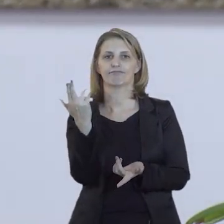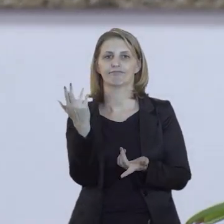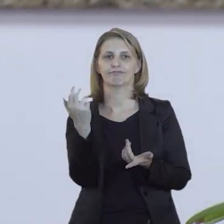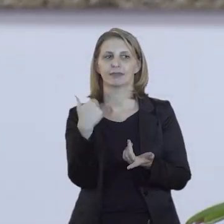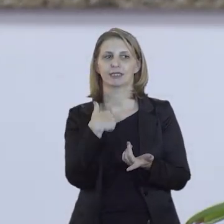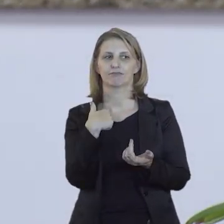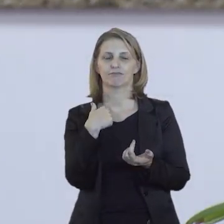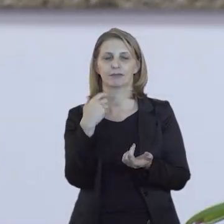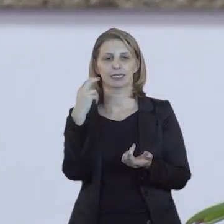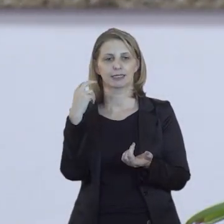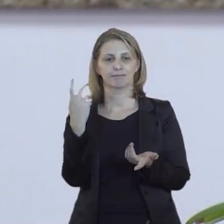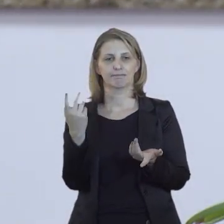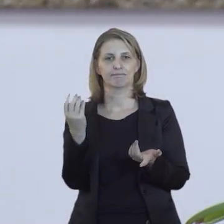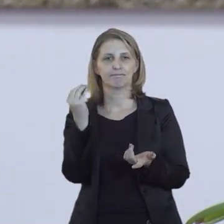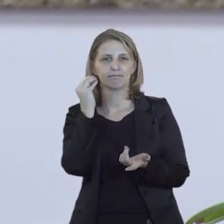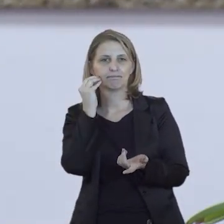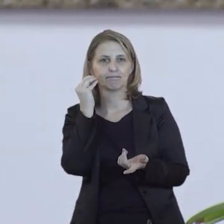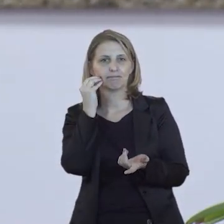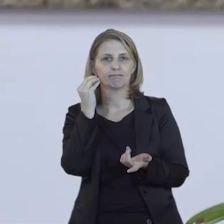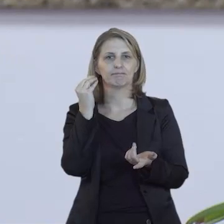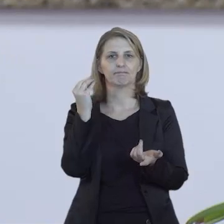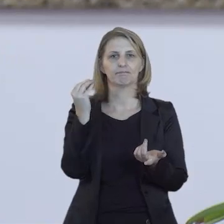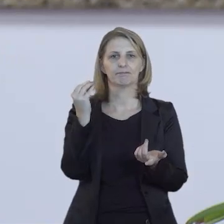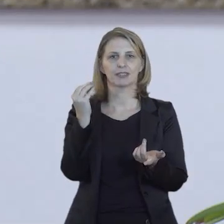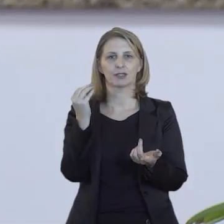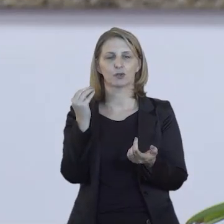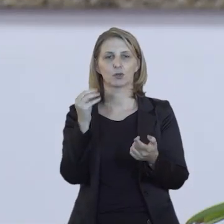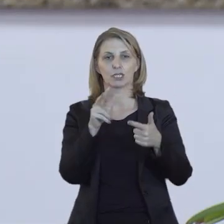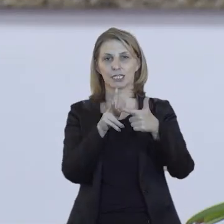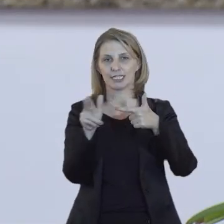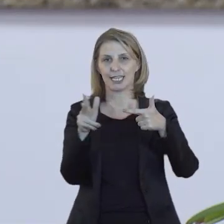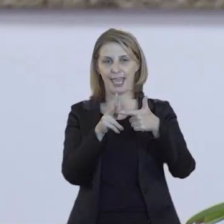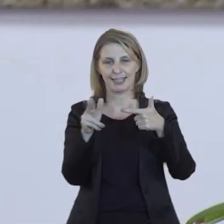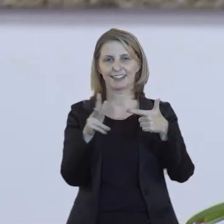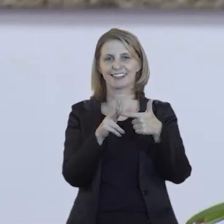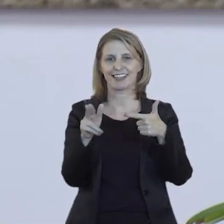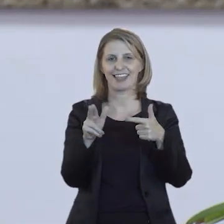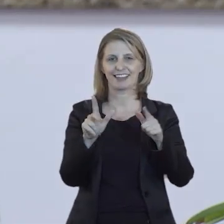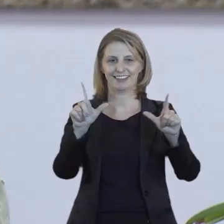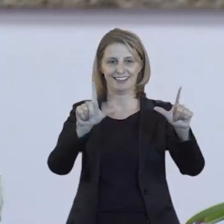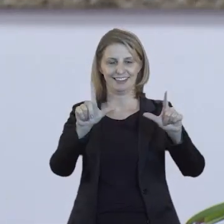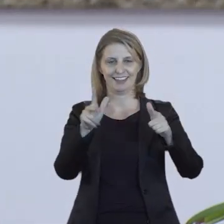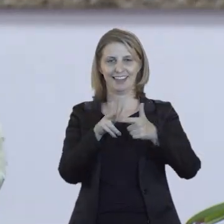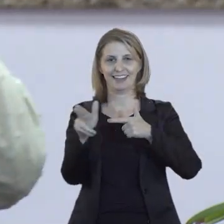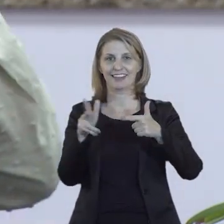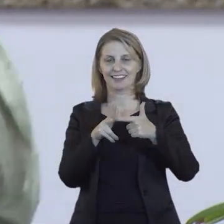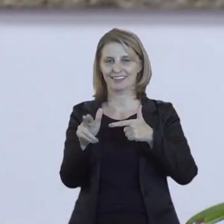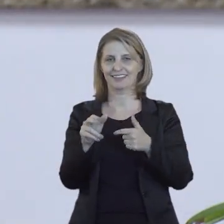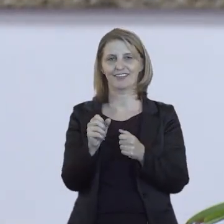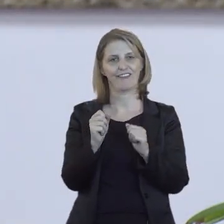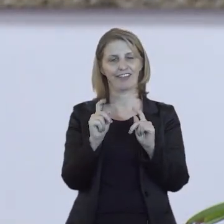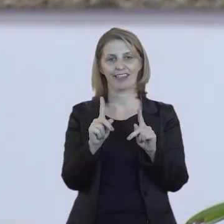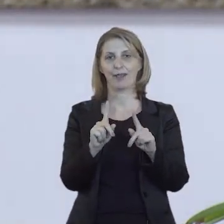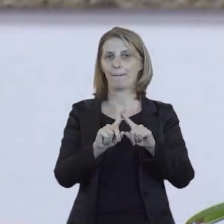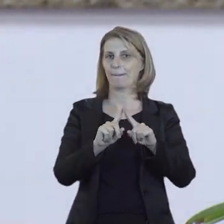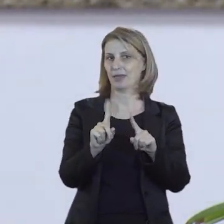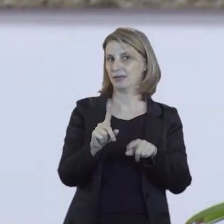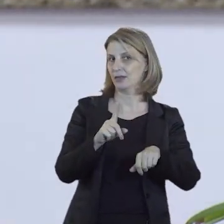em fugas, né? E é muito gostoso, por exemplo, adoro maratonar a série e esquecer que o mundo